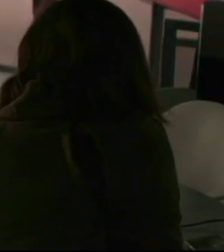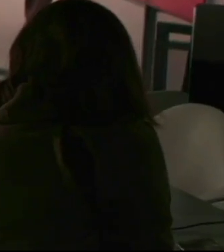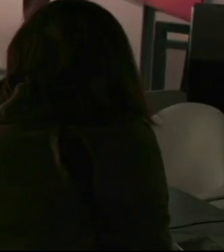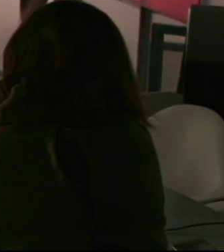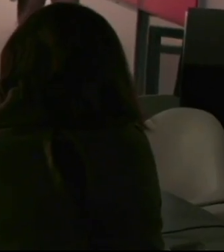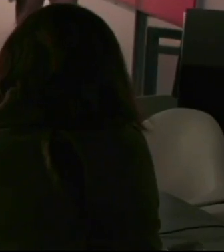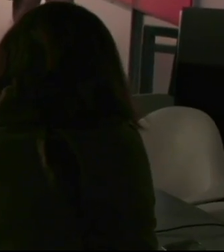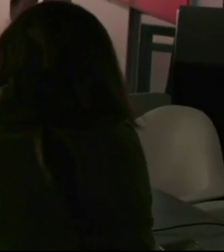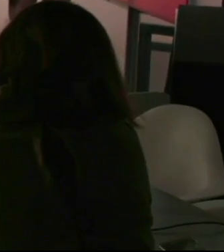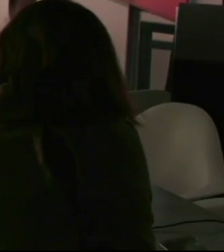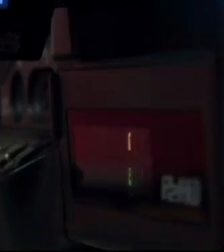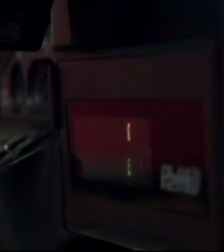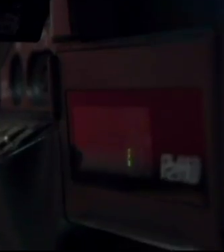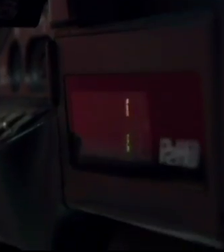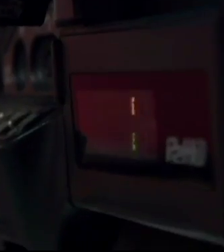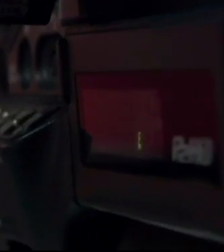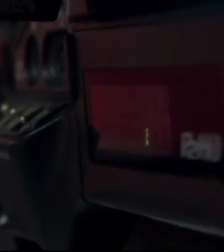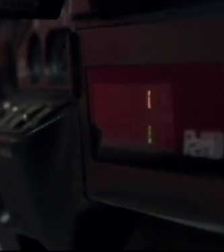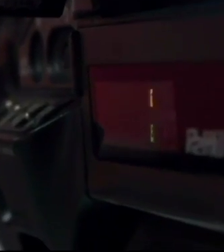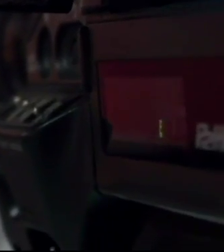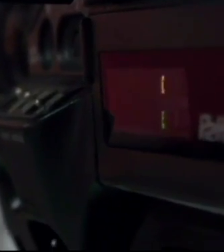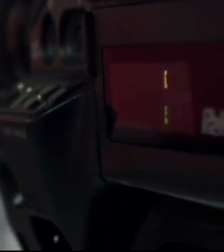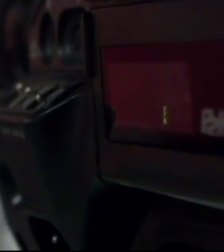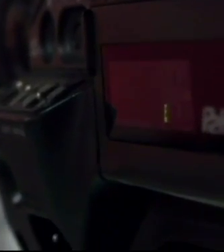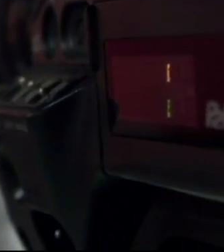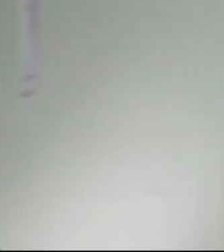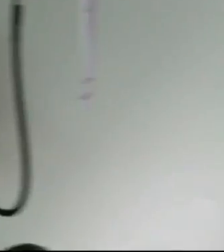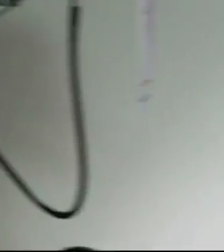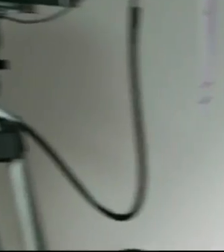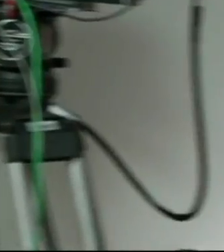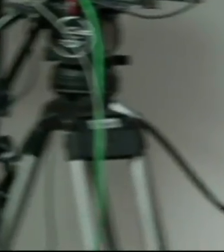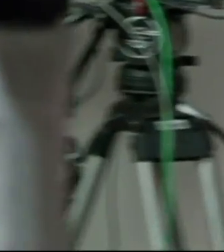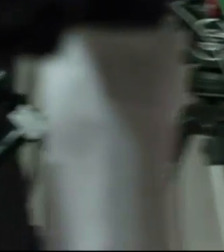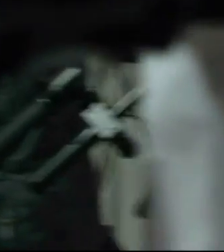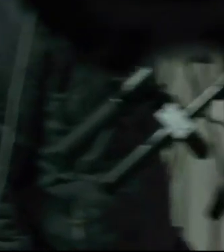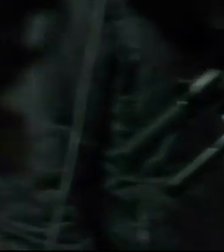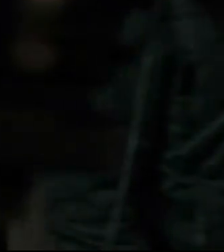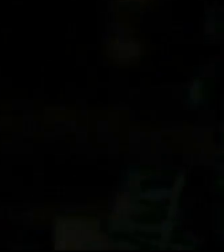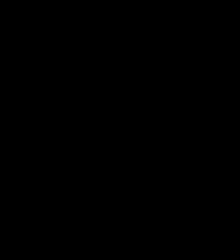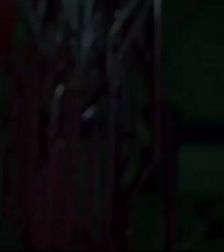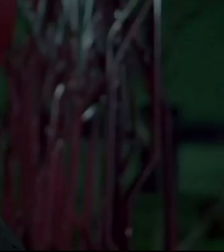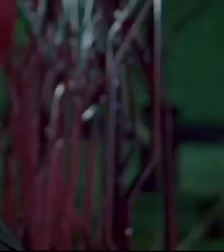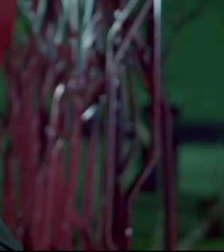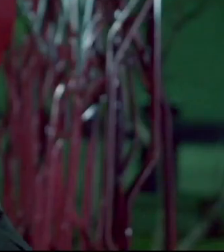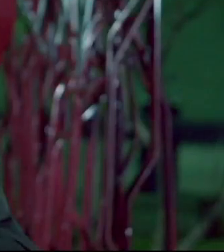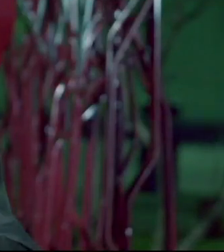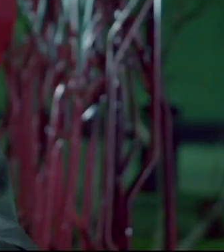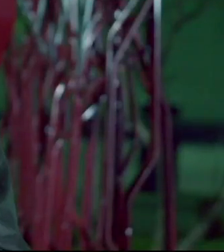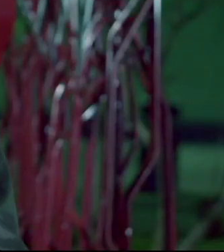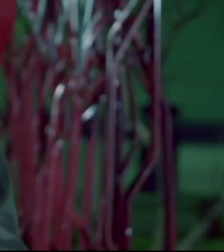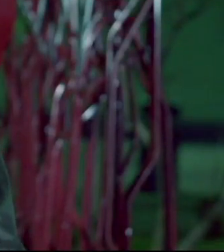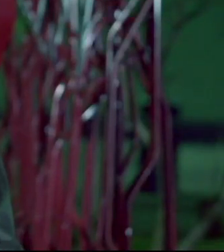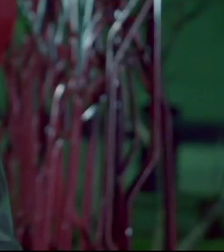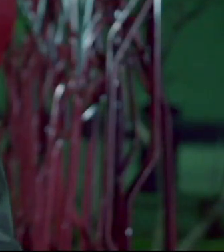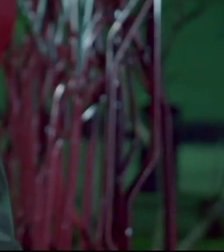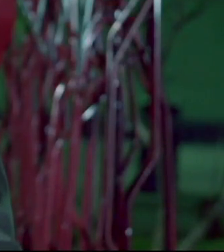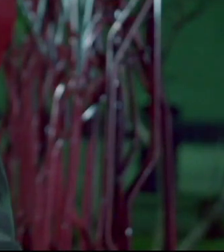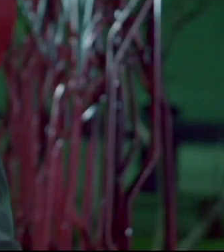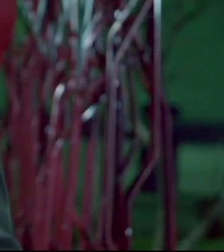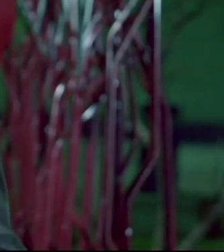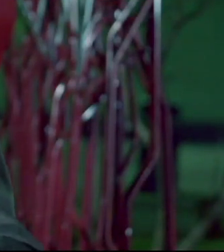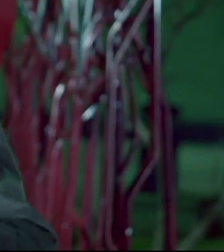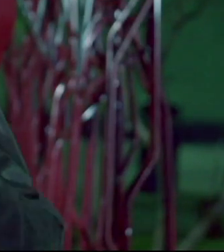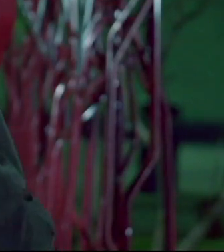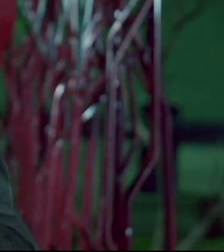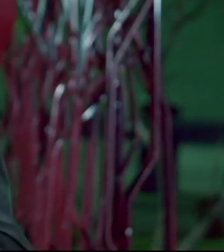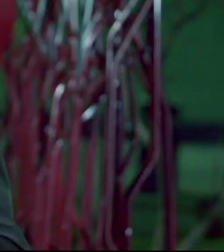perceber ao longo das disciplinas ao longo da do curso todos muitas vezes não reclamar que está muito difícil o que é uma universidade de excelência